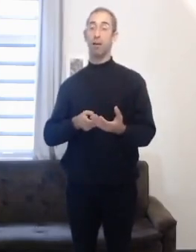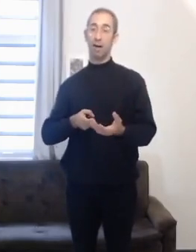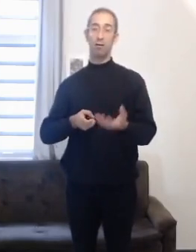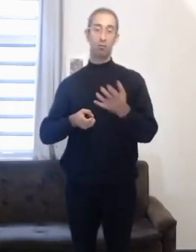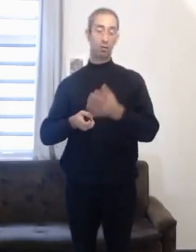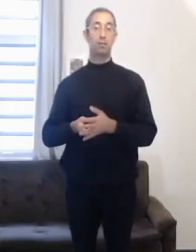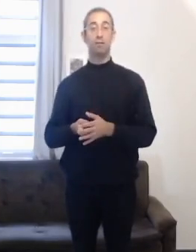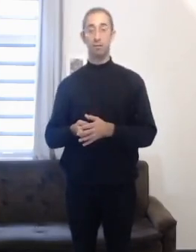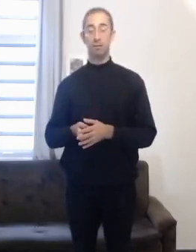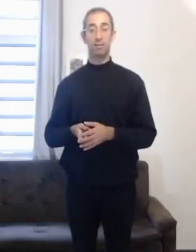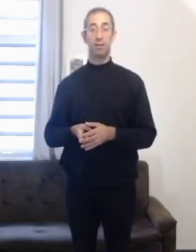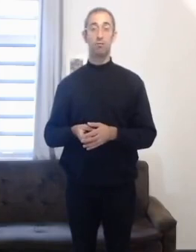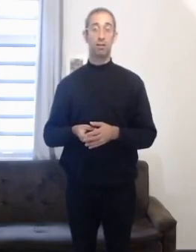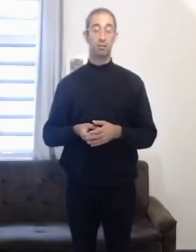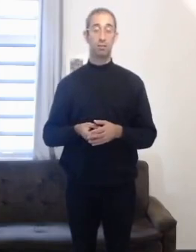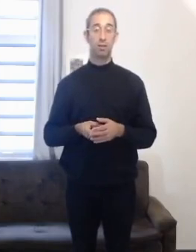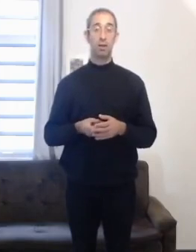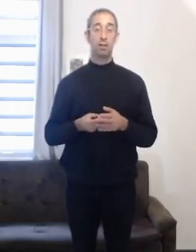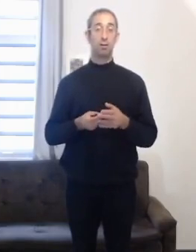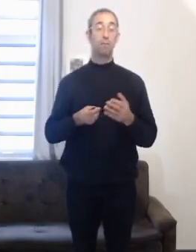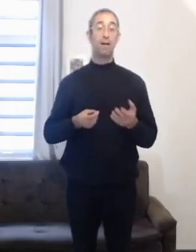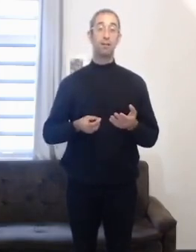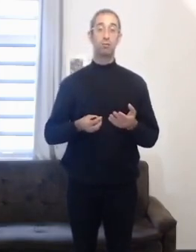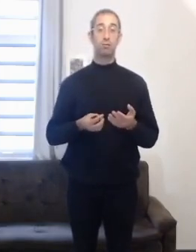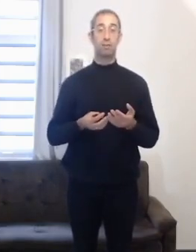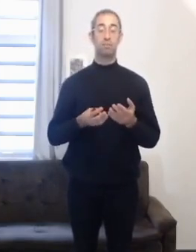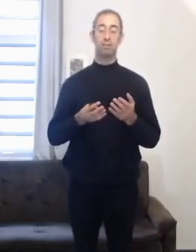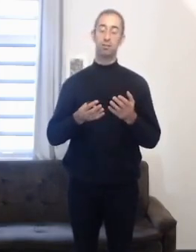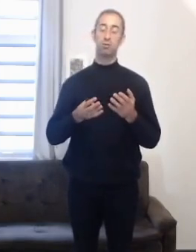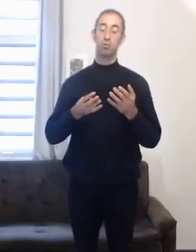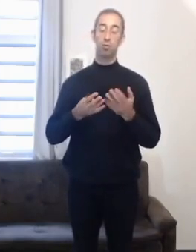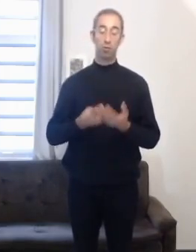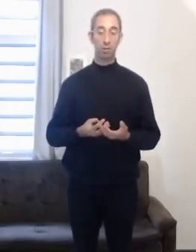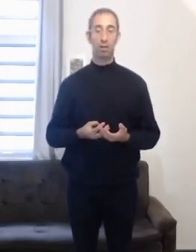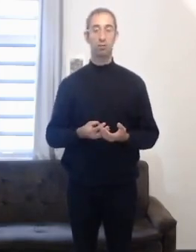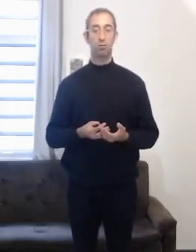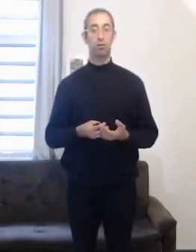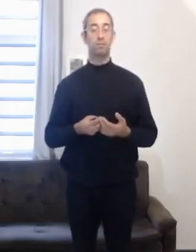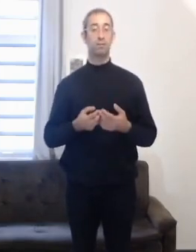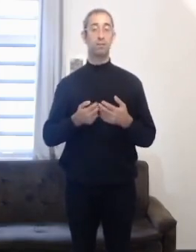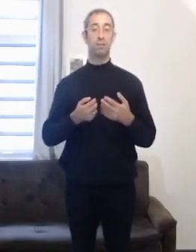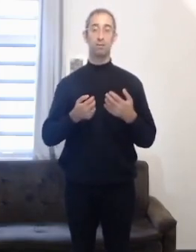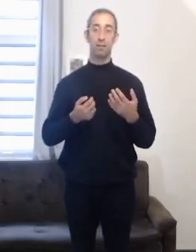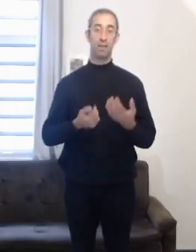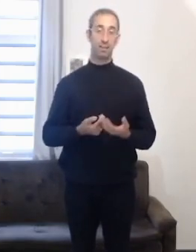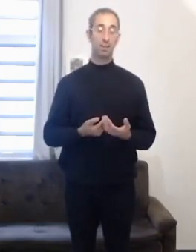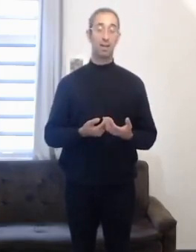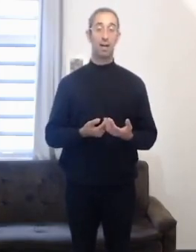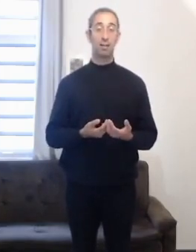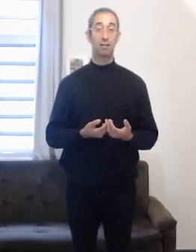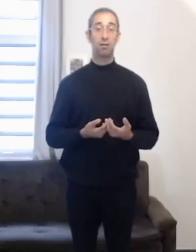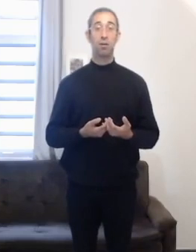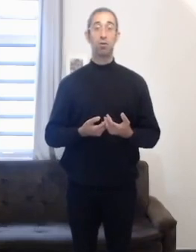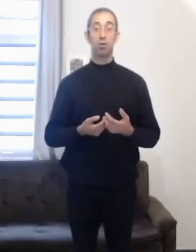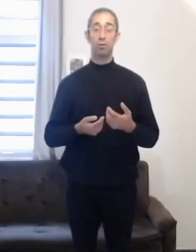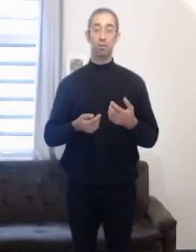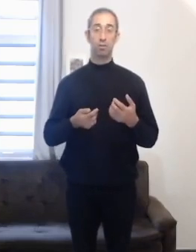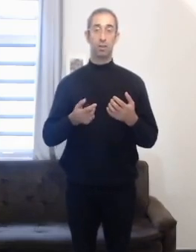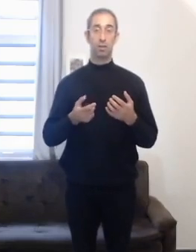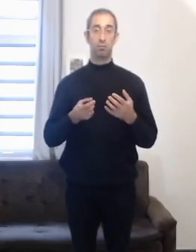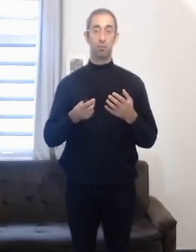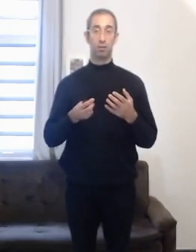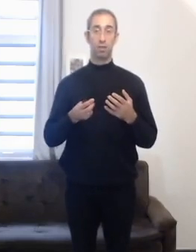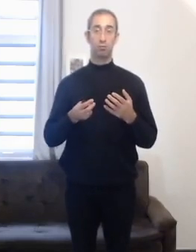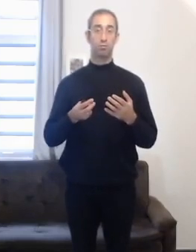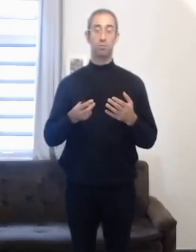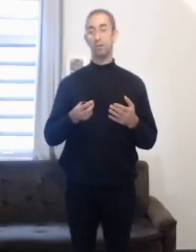para aprimorar o que que já foi pesquisado antes? Então, para isso, gente, precisa de muita leitura, precisa de ter experiência na área. Como nós